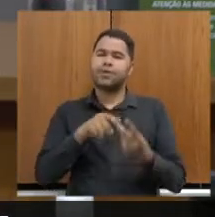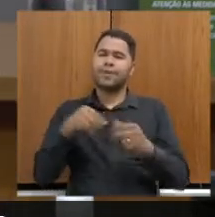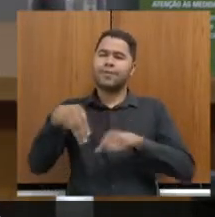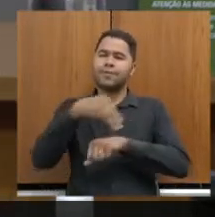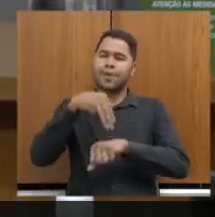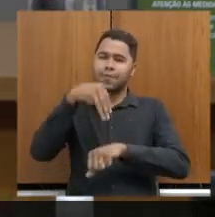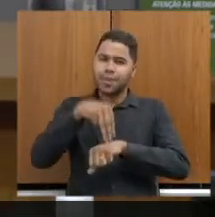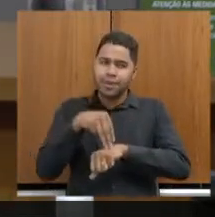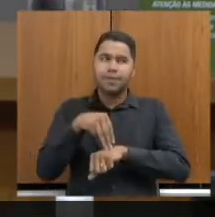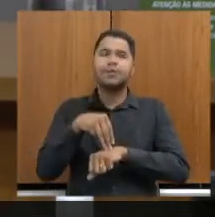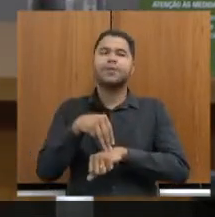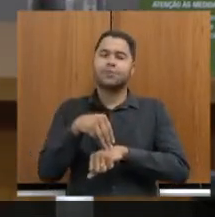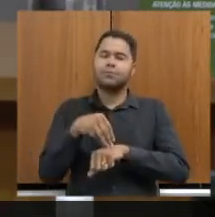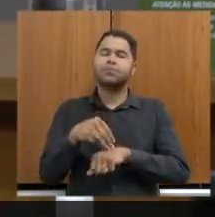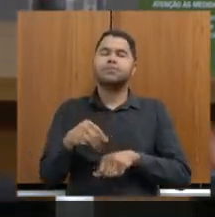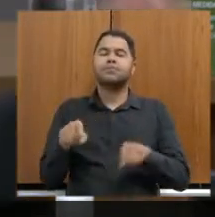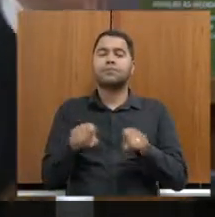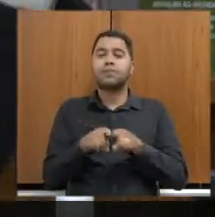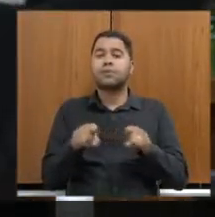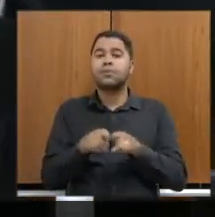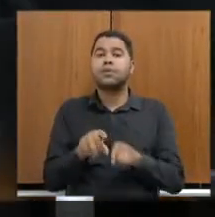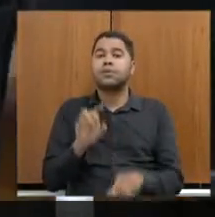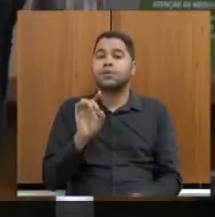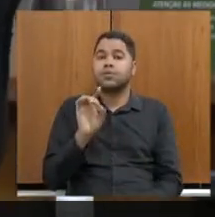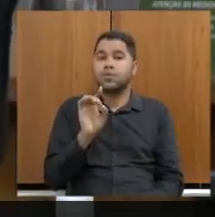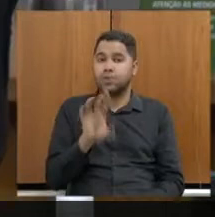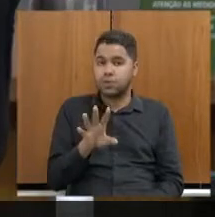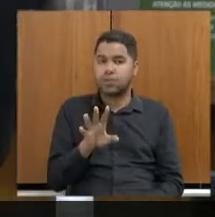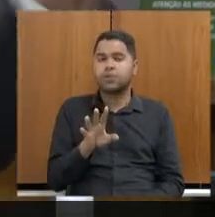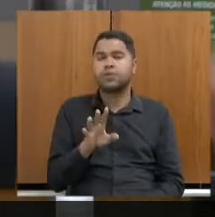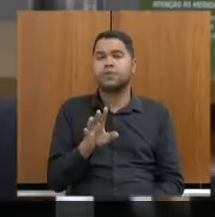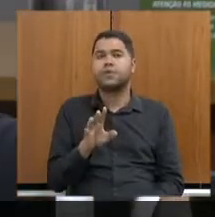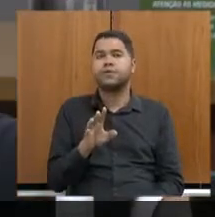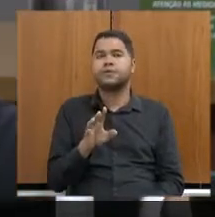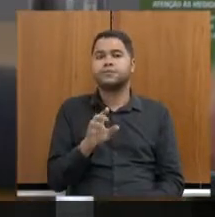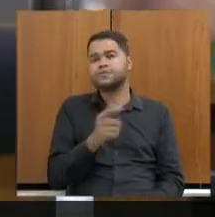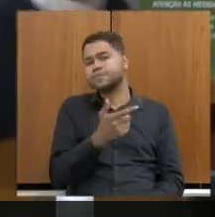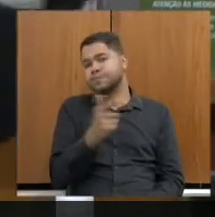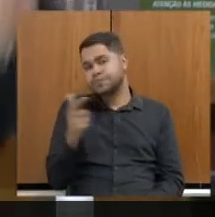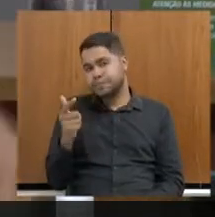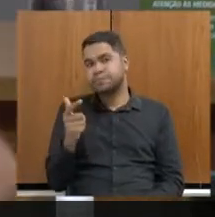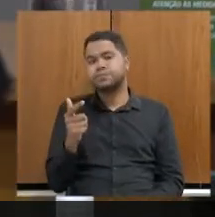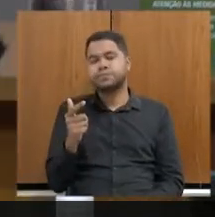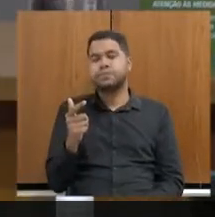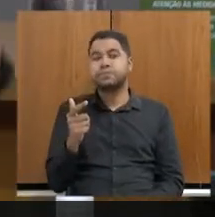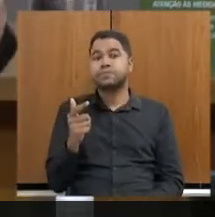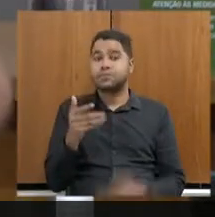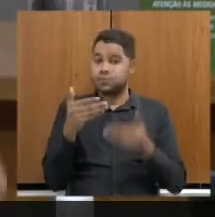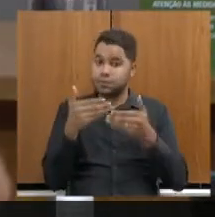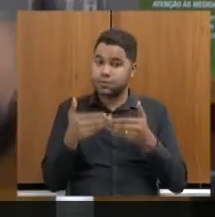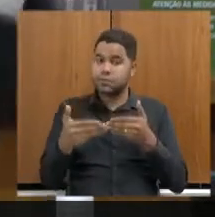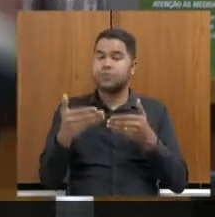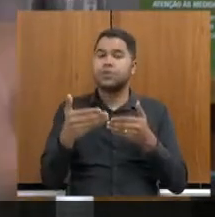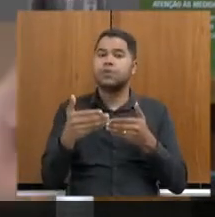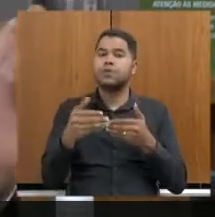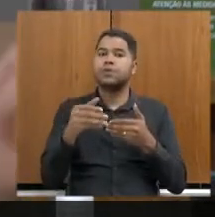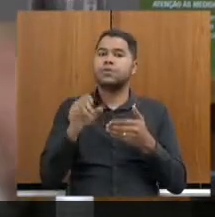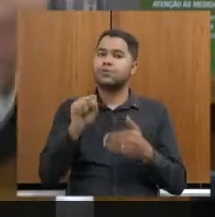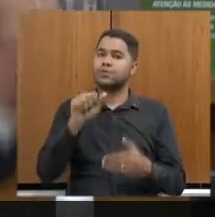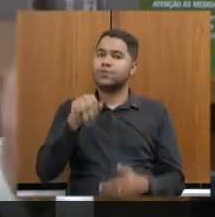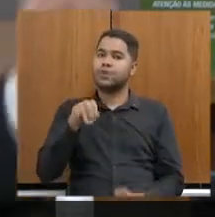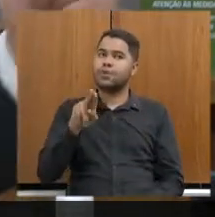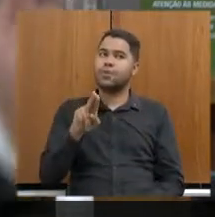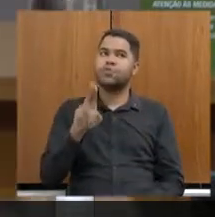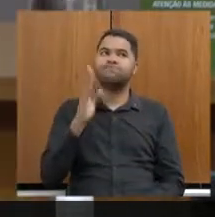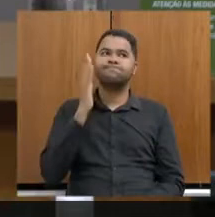também no dia anterior e só quem não tinha aí passa a ter o samuquinha e